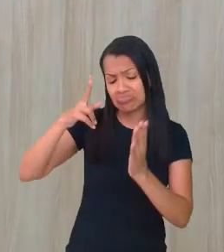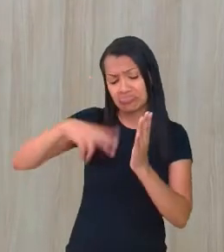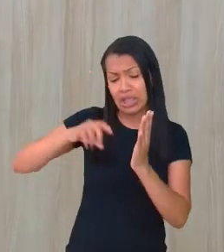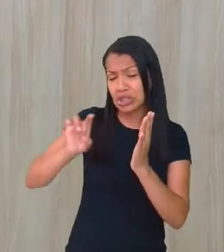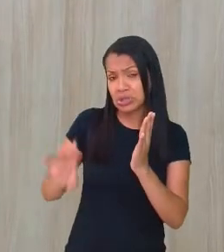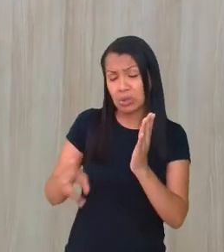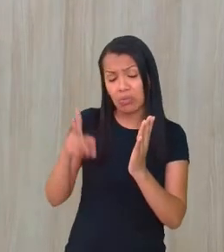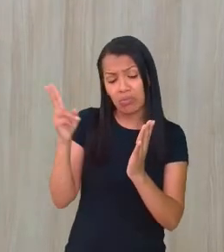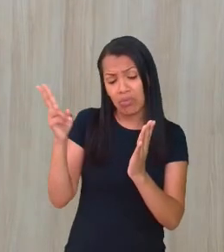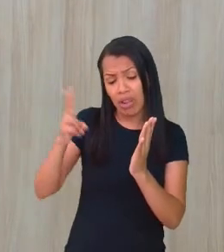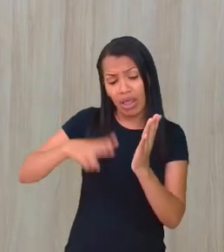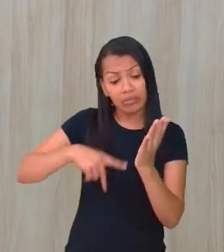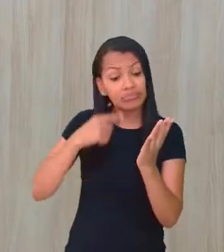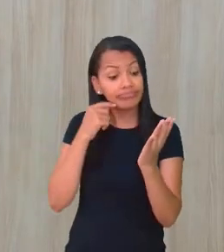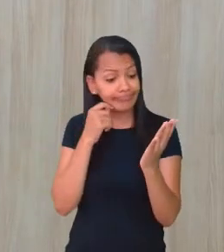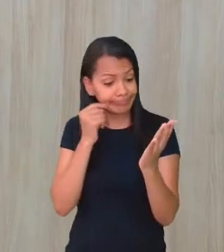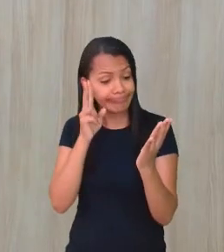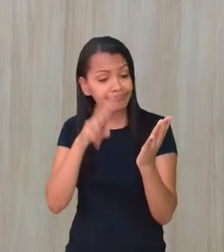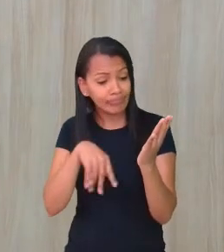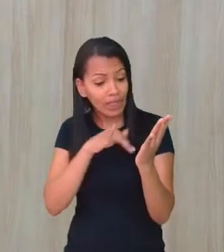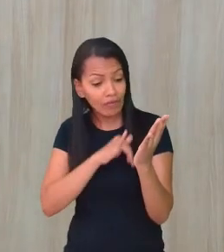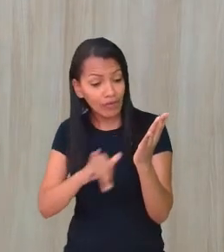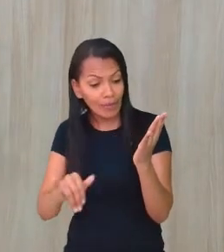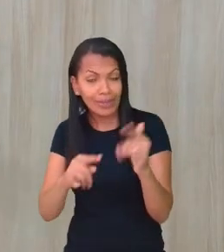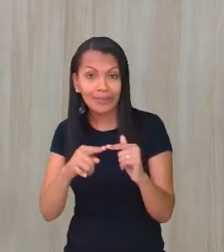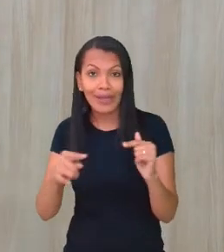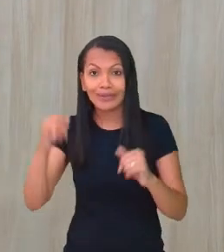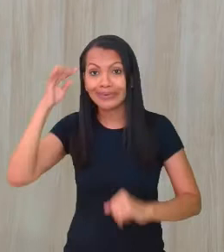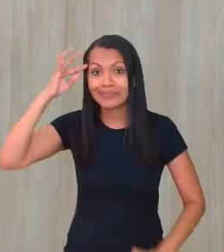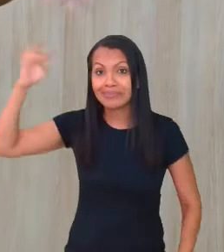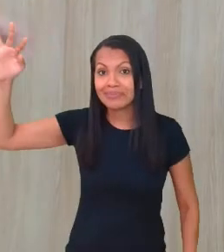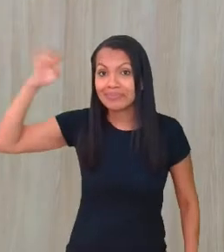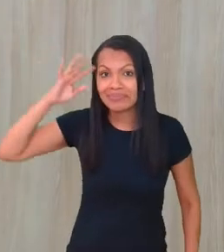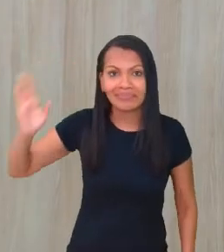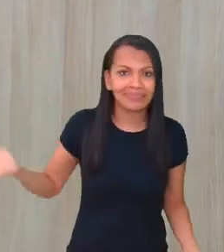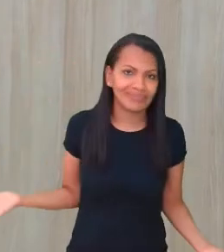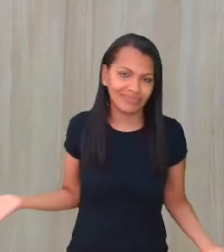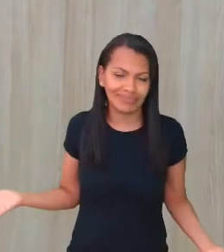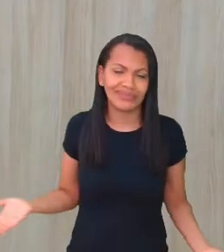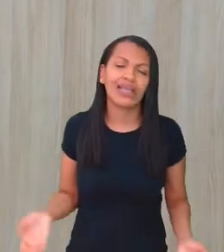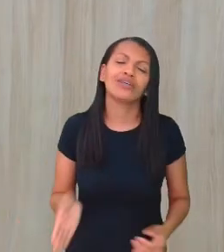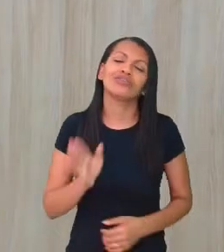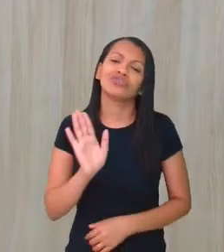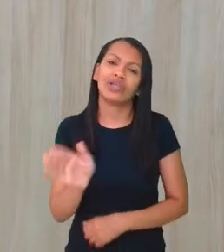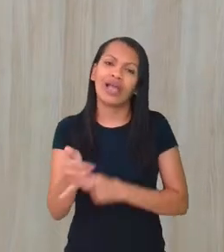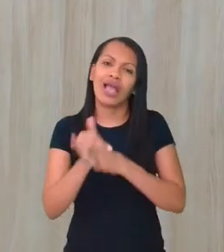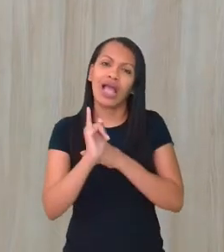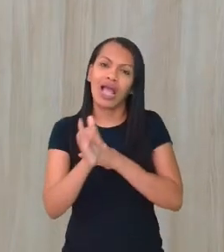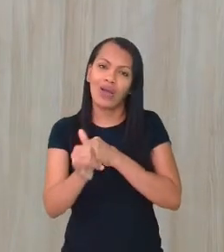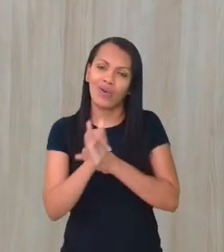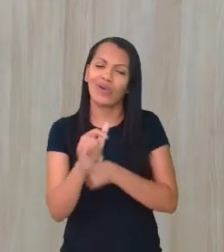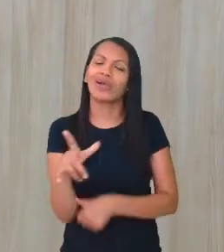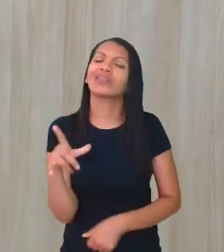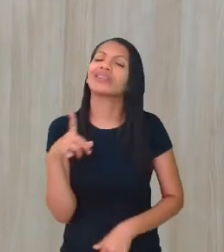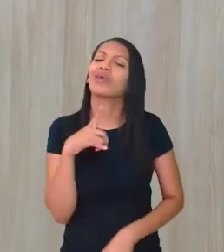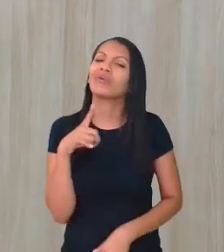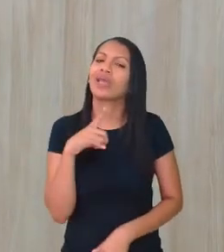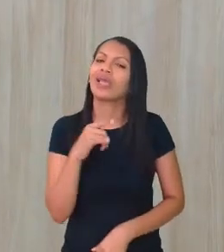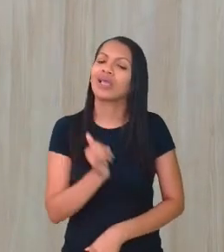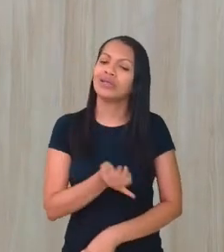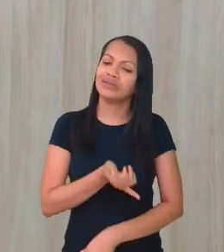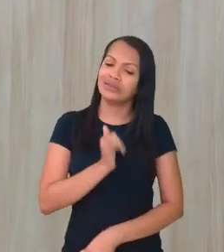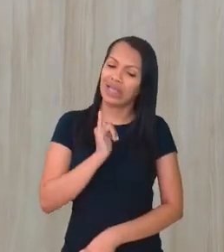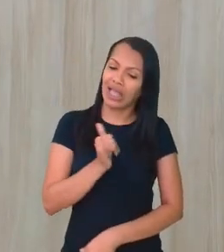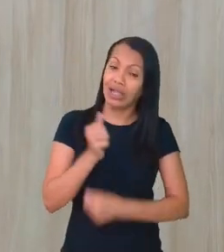está só absorvendo a informação, que a notícia é informativa, né? Já a crônica, ela tem esse caráter narrativo,